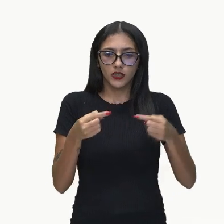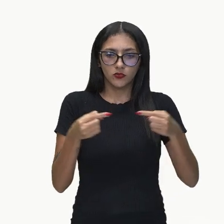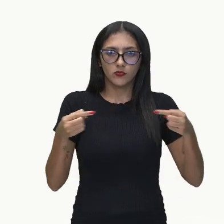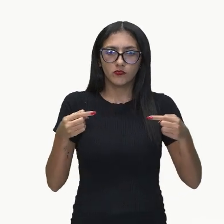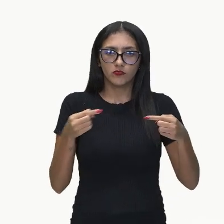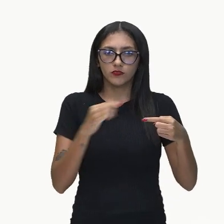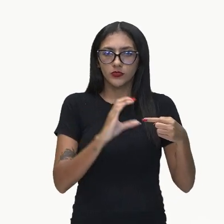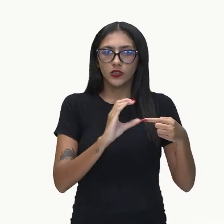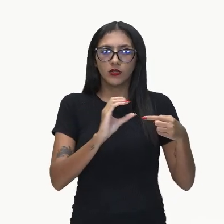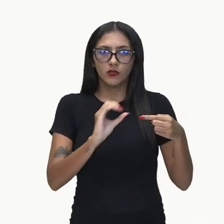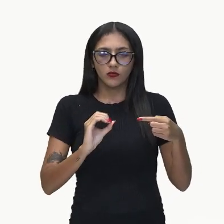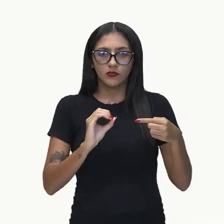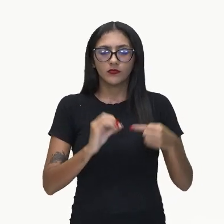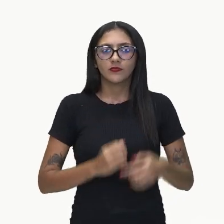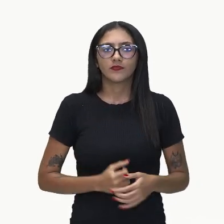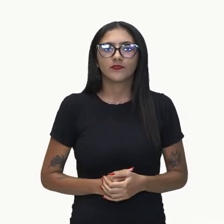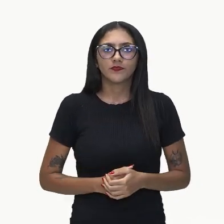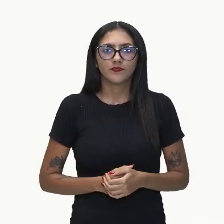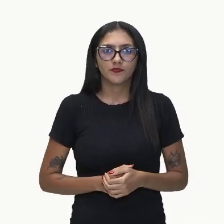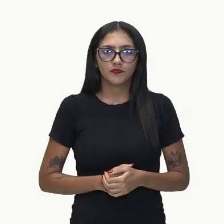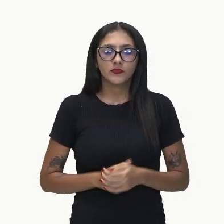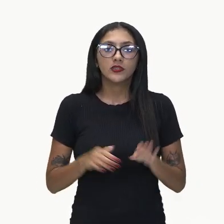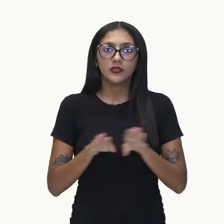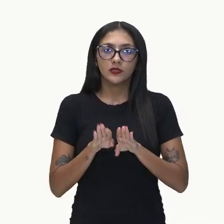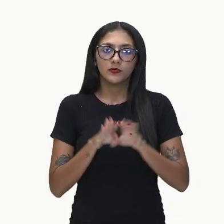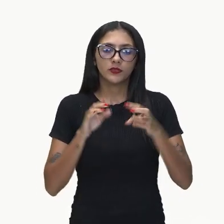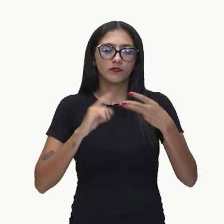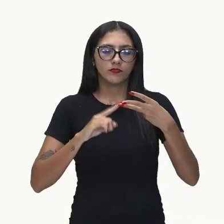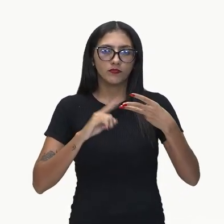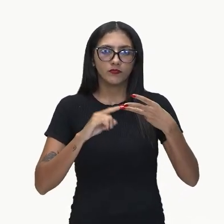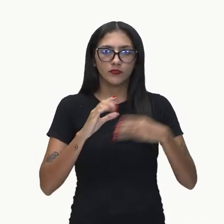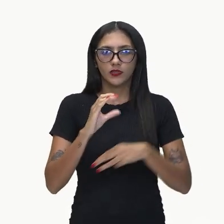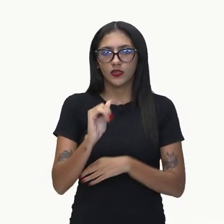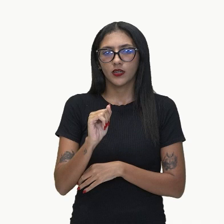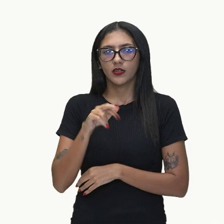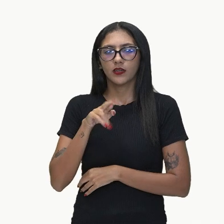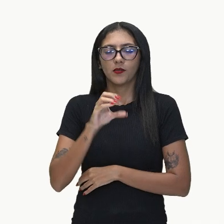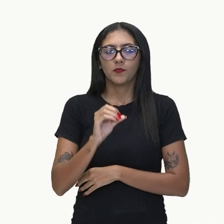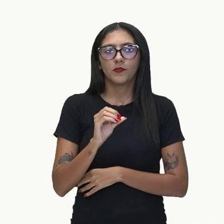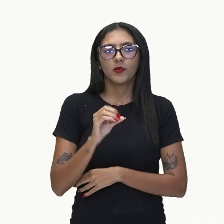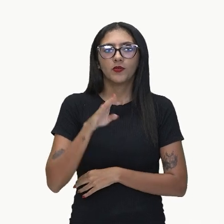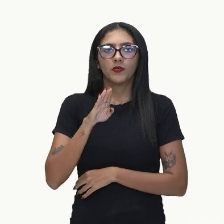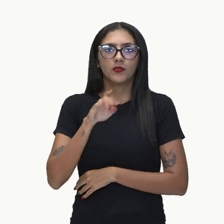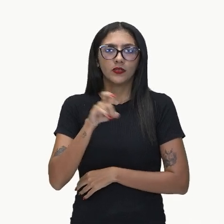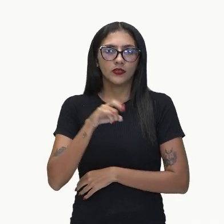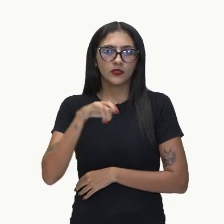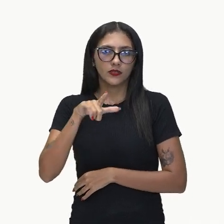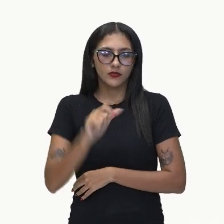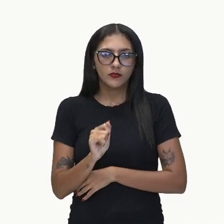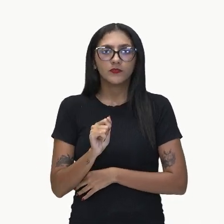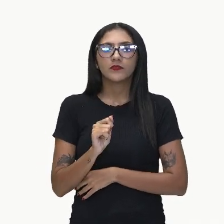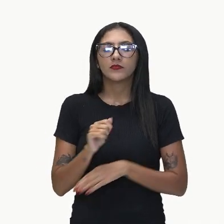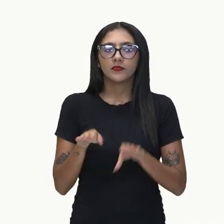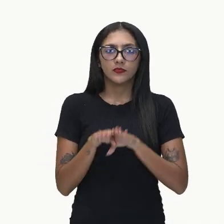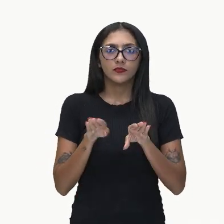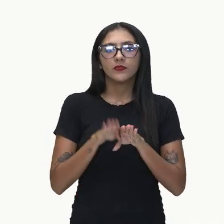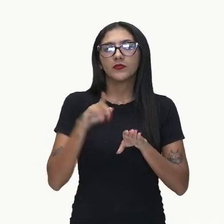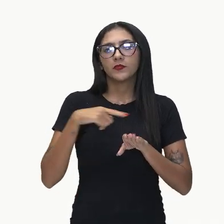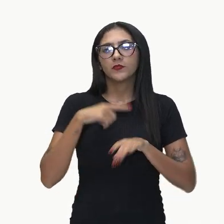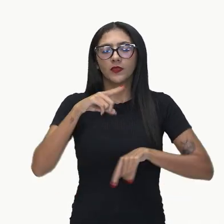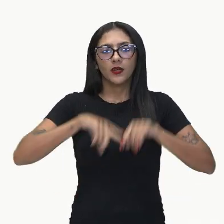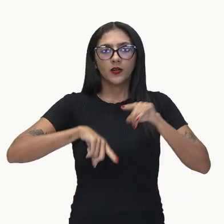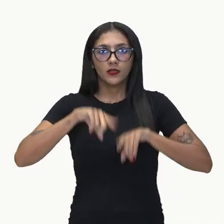a carbonila. E também tem a carboxila, que são compostos orgânicos que apresentam